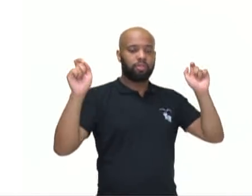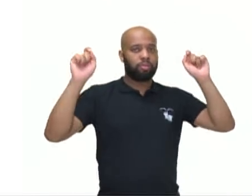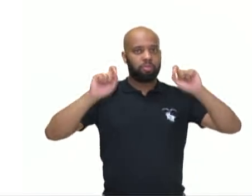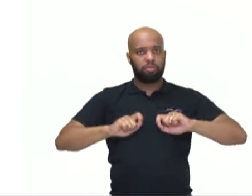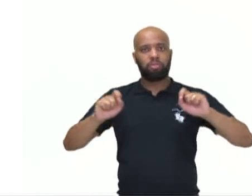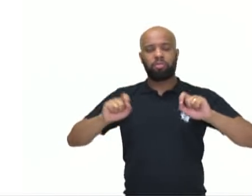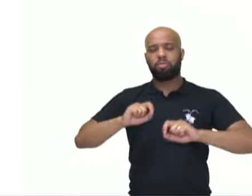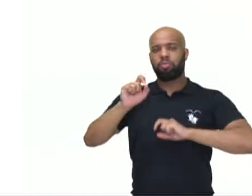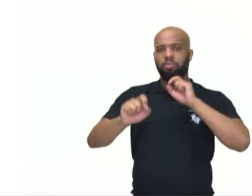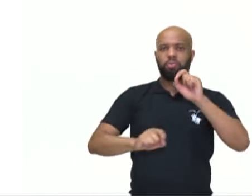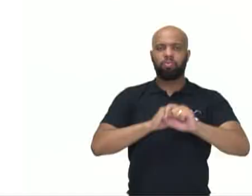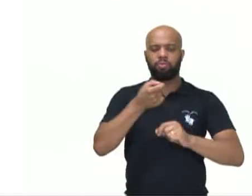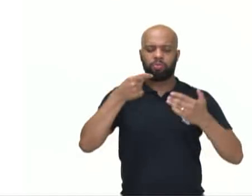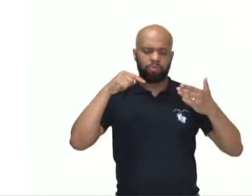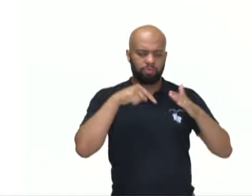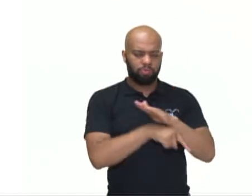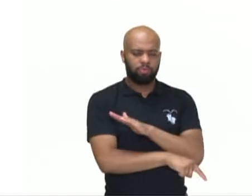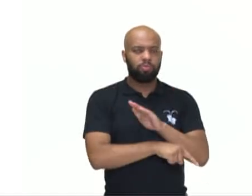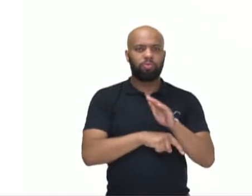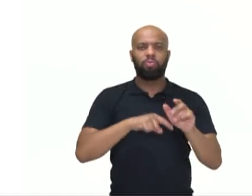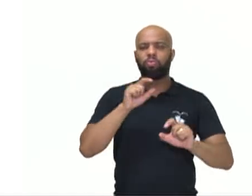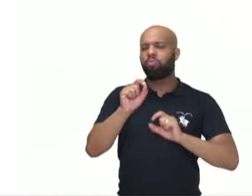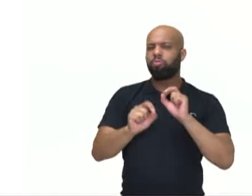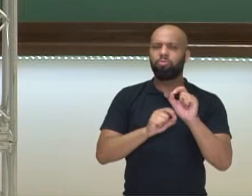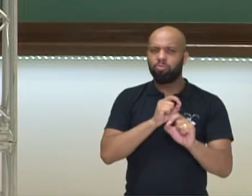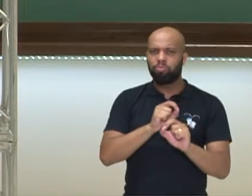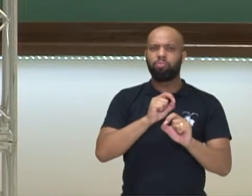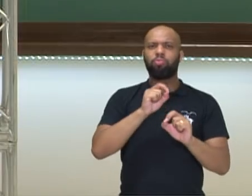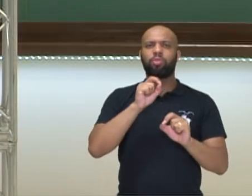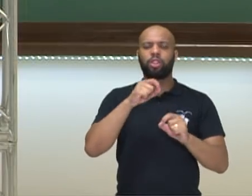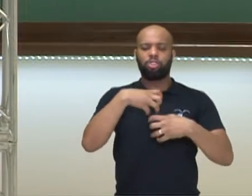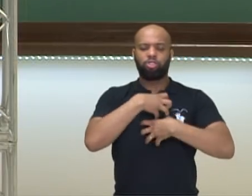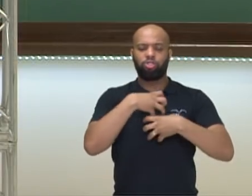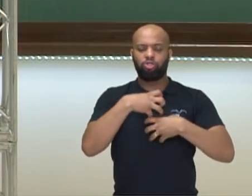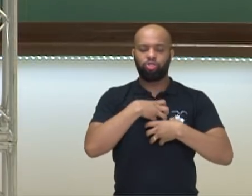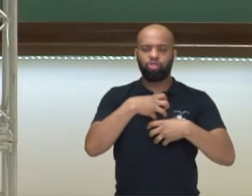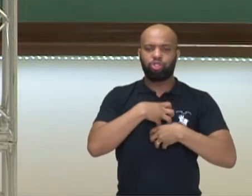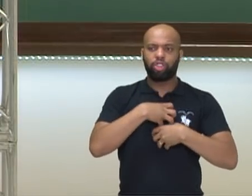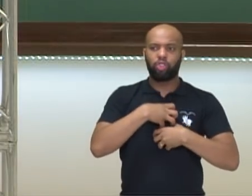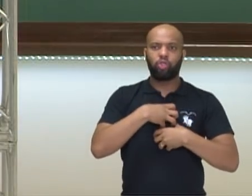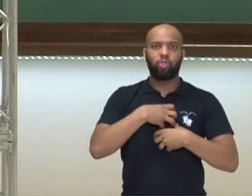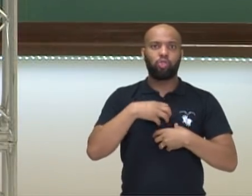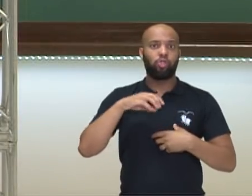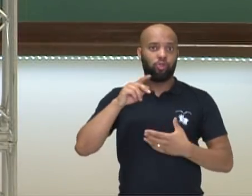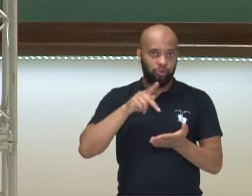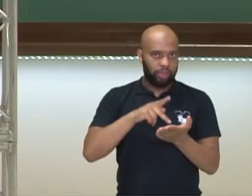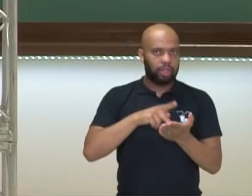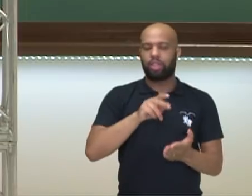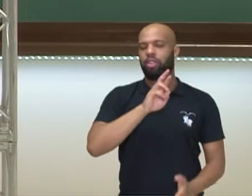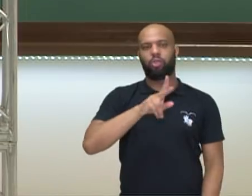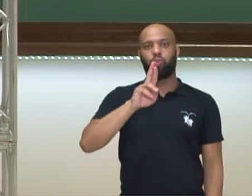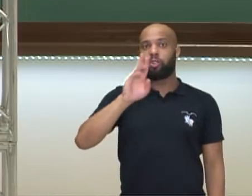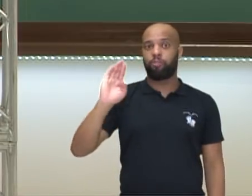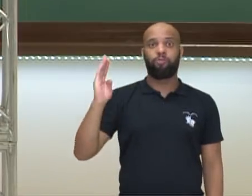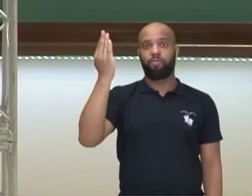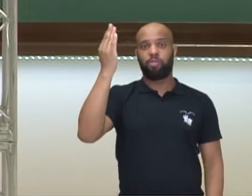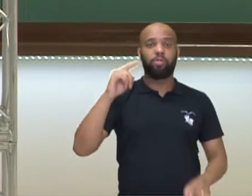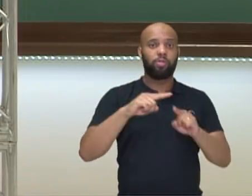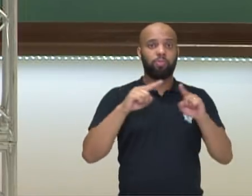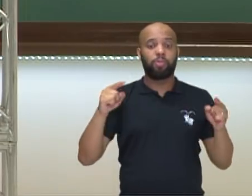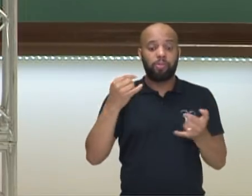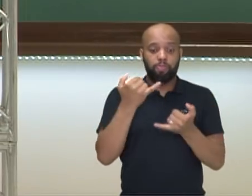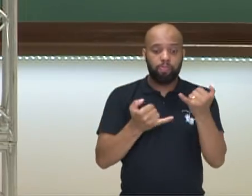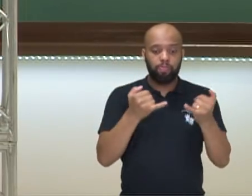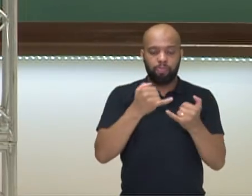imersão completa em um ambiente simulado. Então, parece que o que você está vendo, o